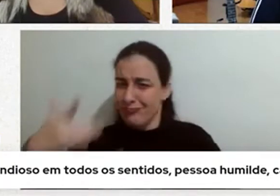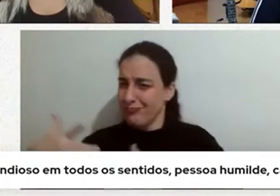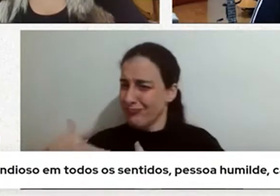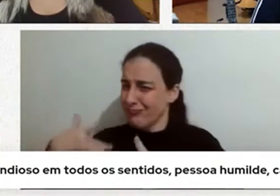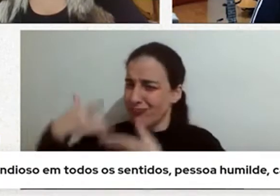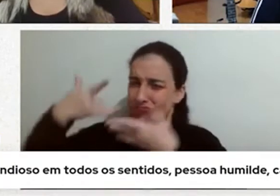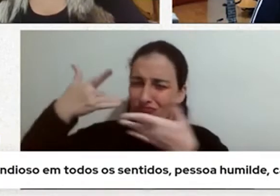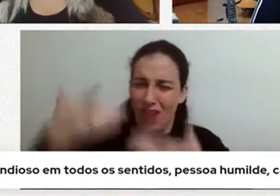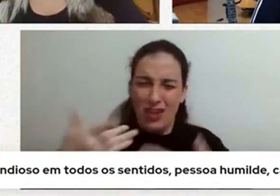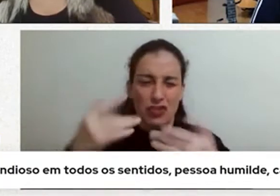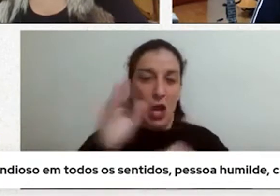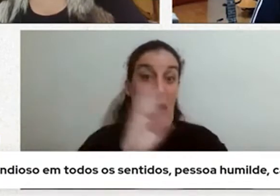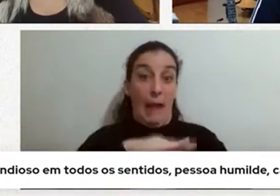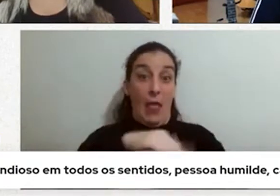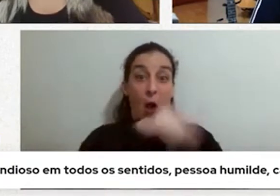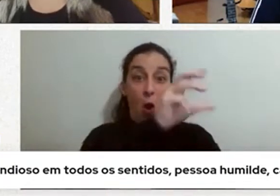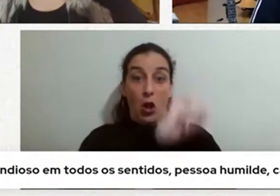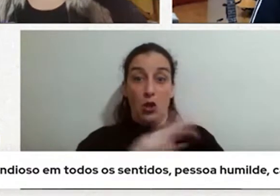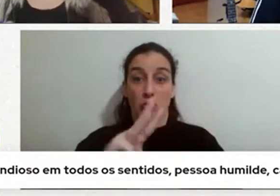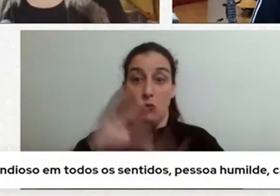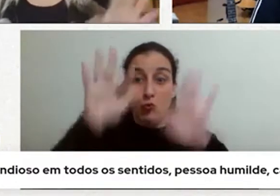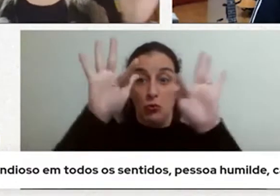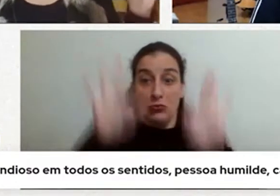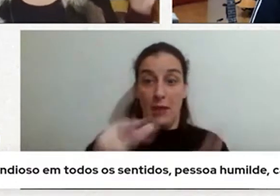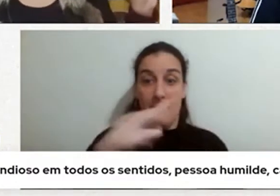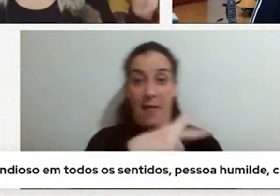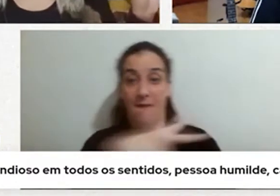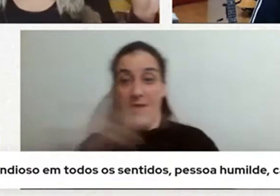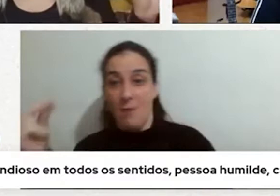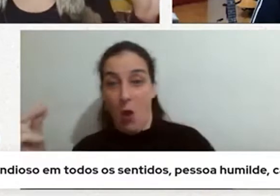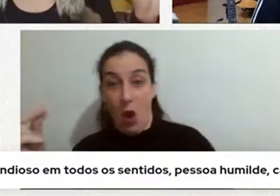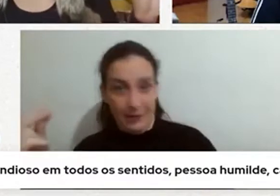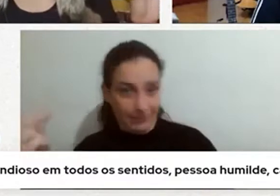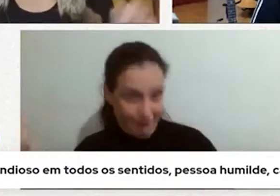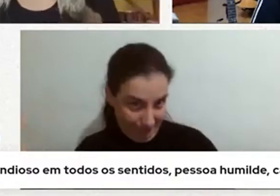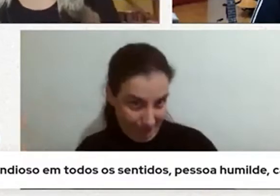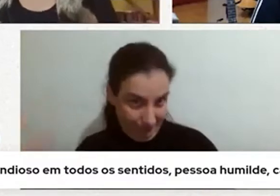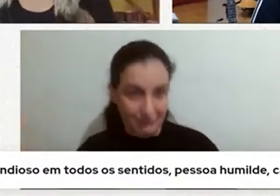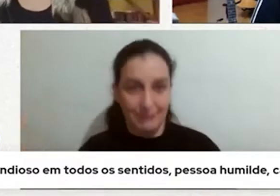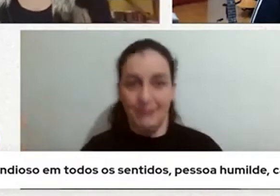palco e quando eles saem estão exaustos. Isso de Outras fato pessoas.